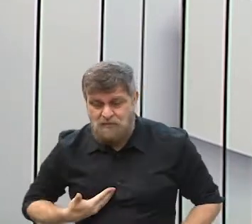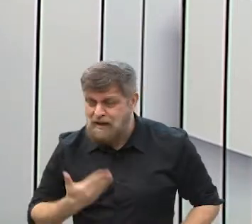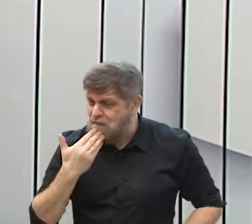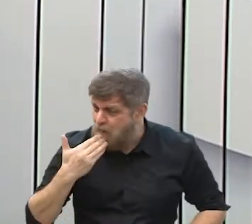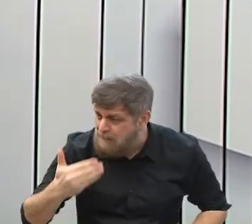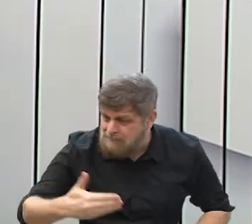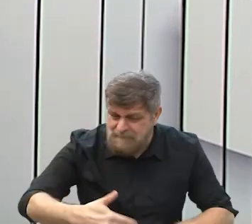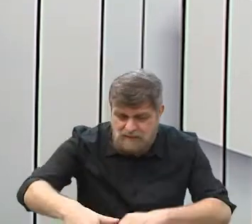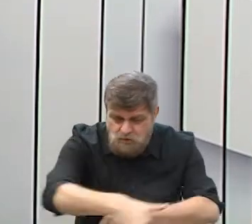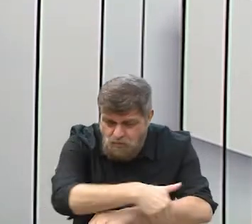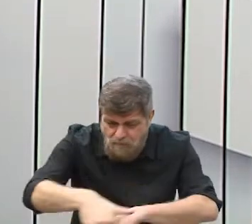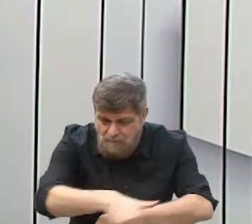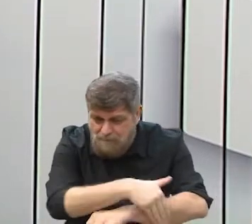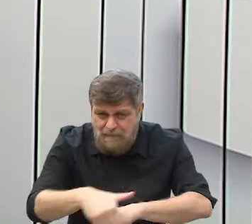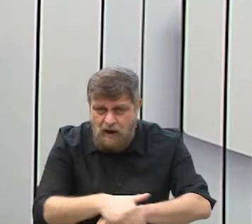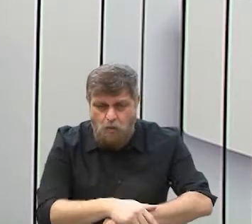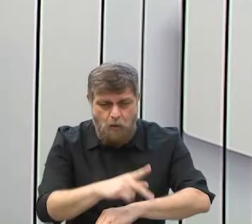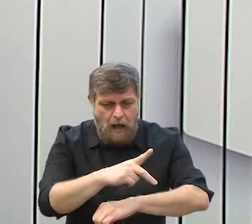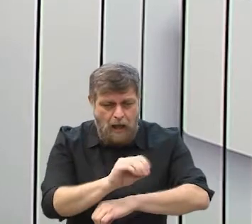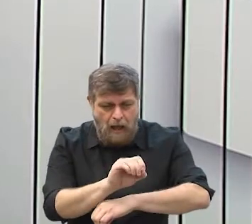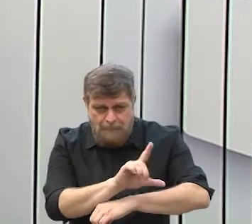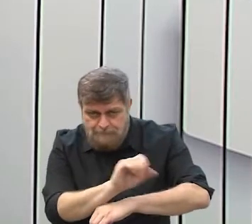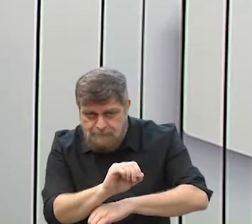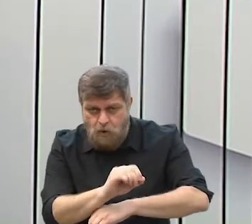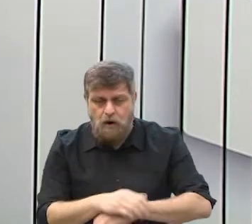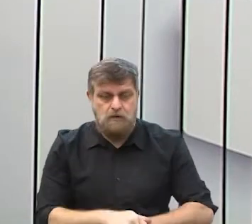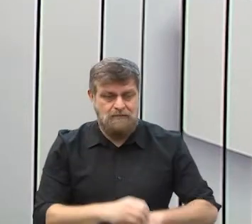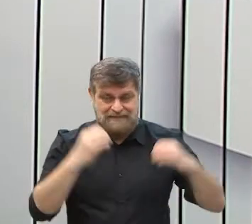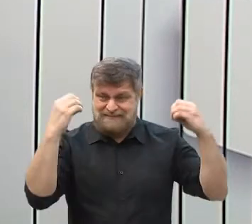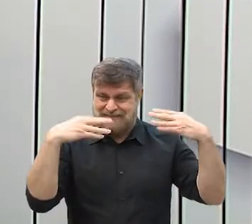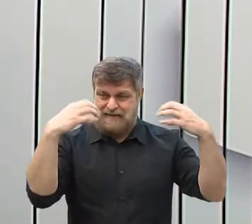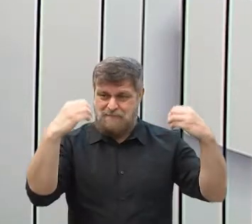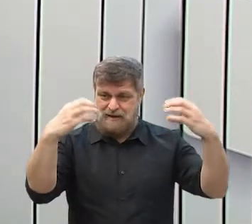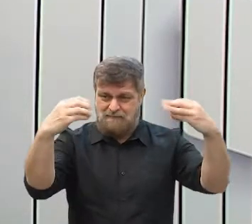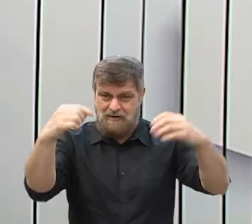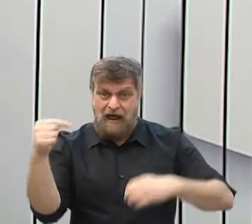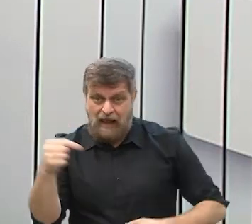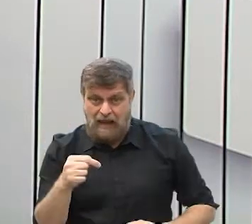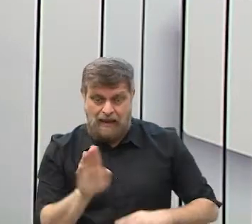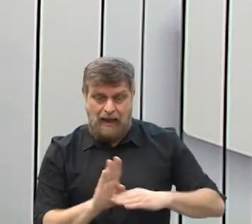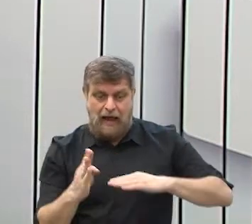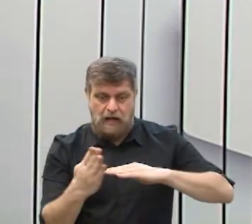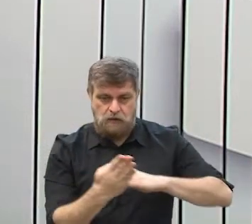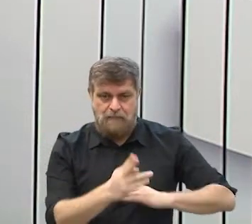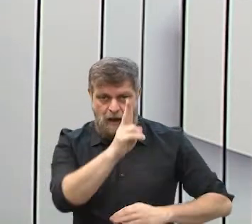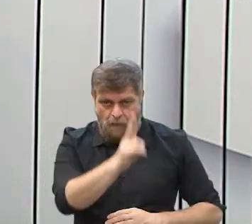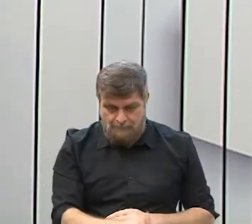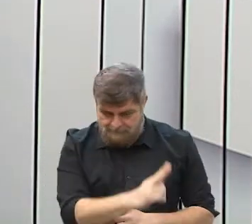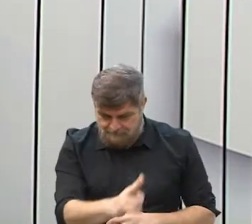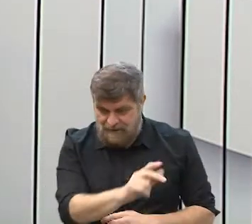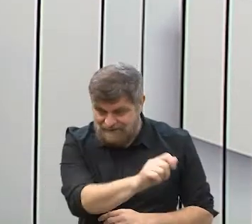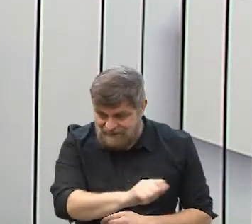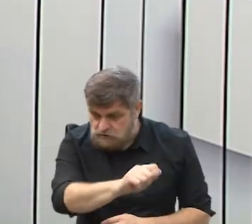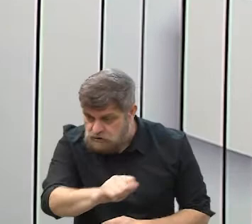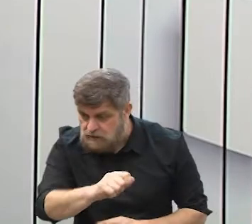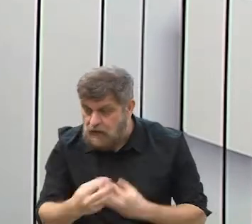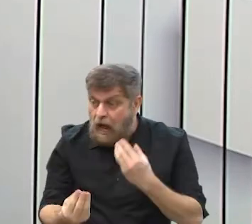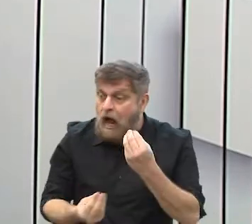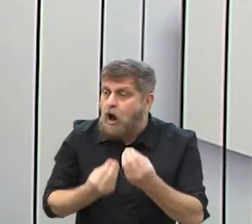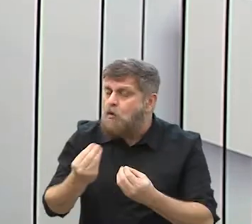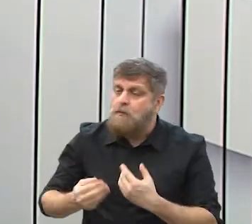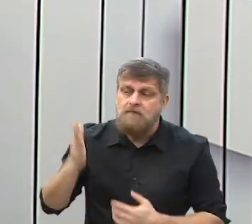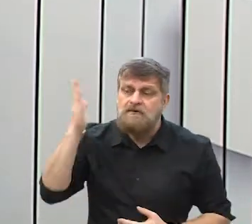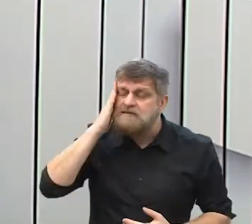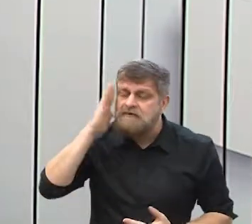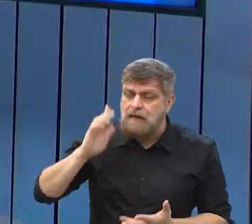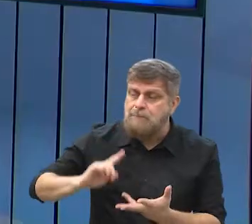iluminação na rua Sebastião Polo, Parque Maria Helena, que é no Padre Anchieta, distrito de Nova Aparecida. Como é que essas